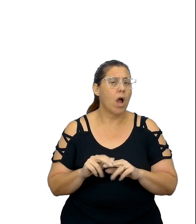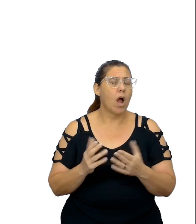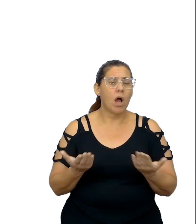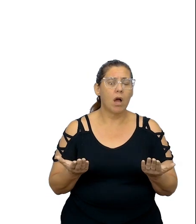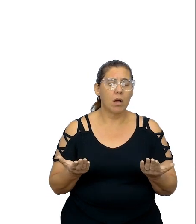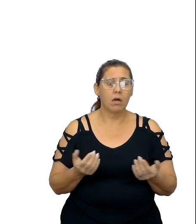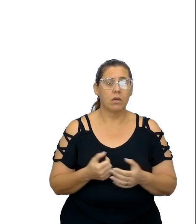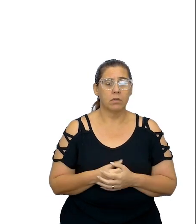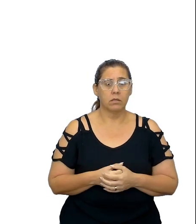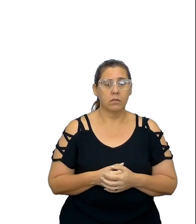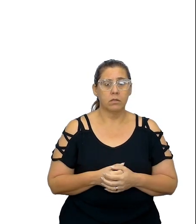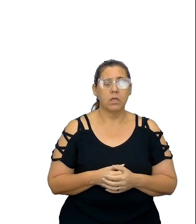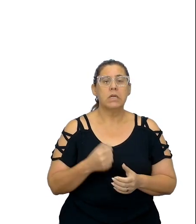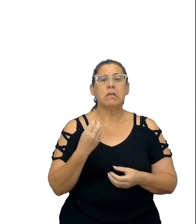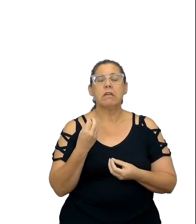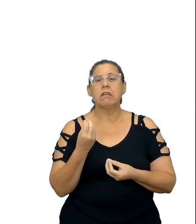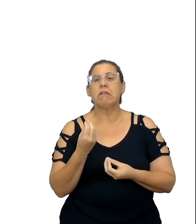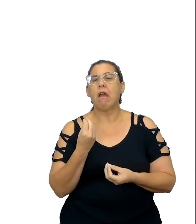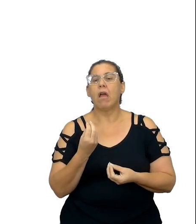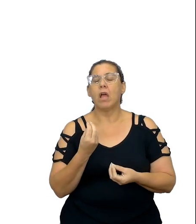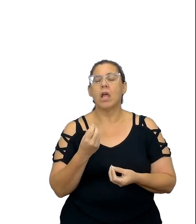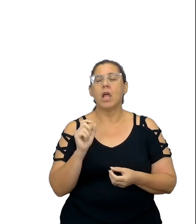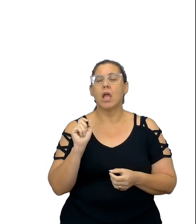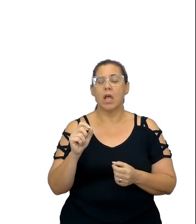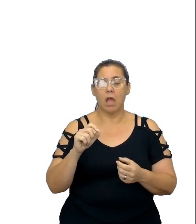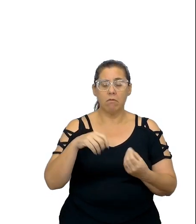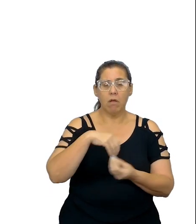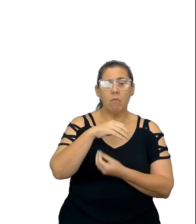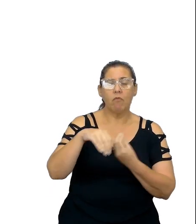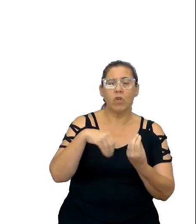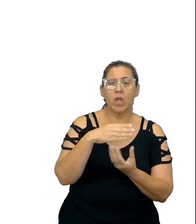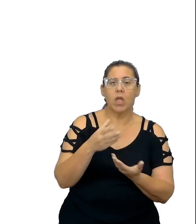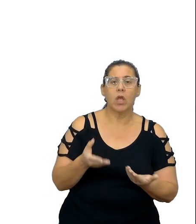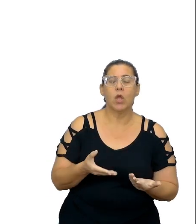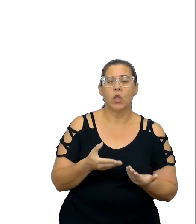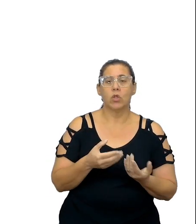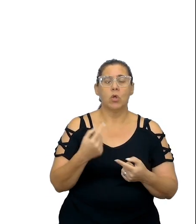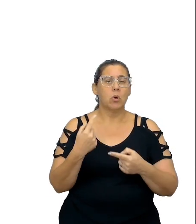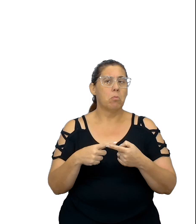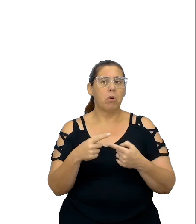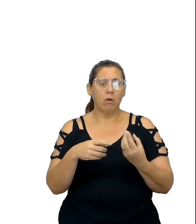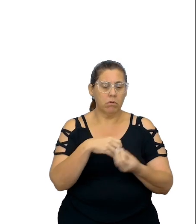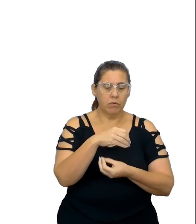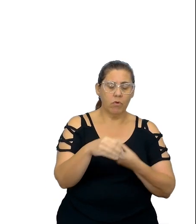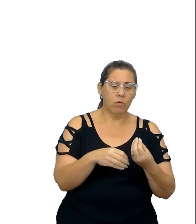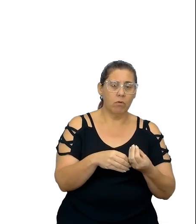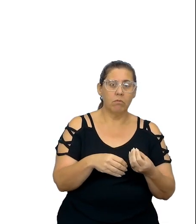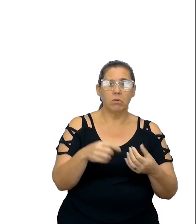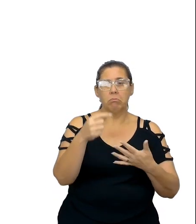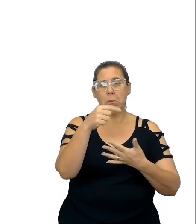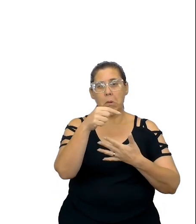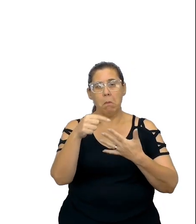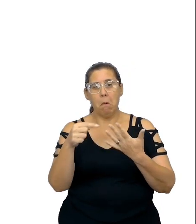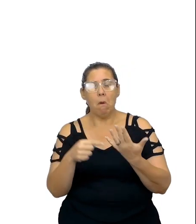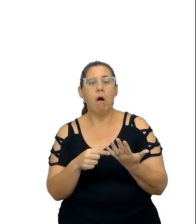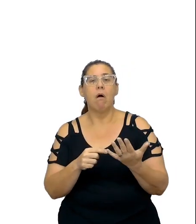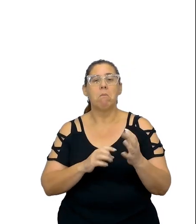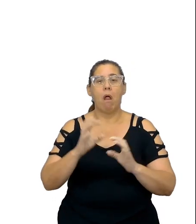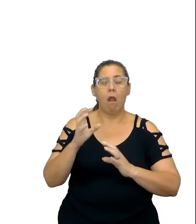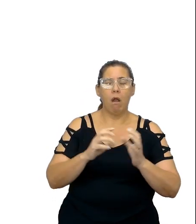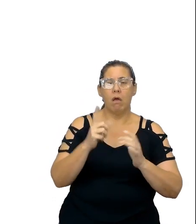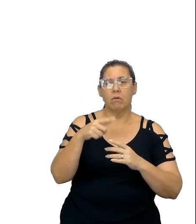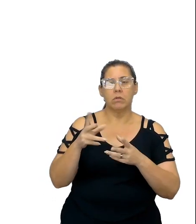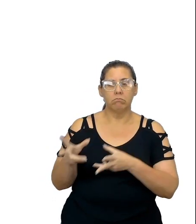geralmente, quem geralmente está envolvido nessas questões, por que se envolvem nessas questões de conflitos, e aí vocês